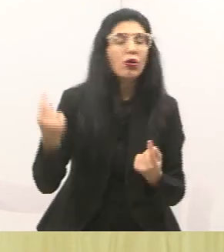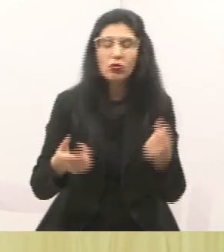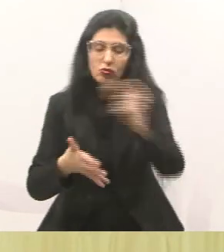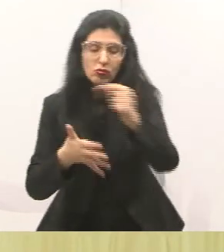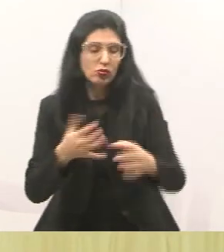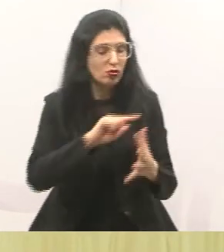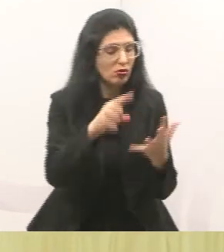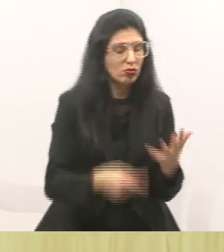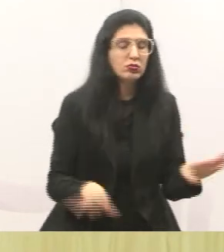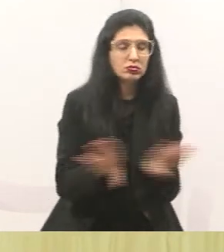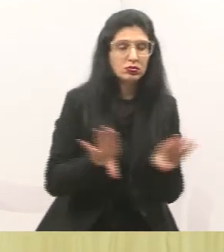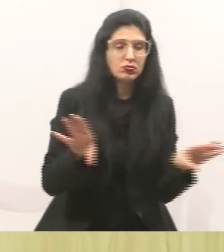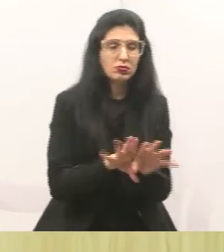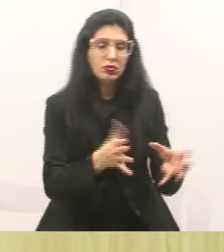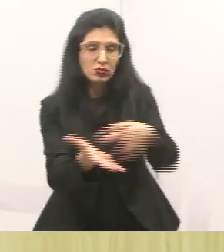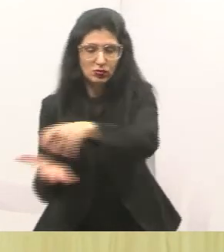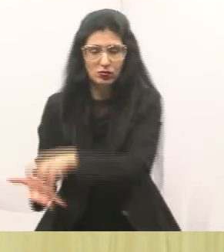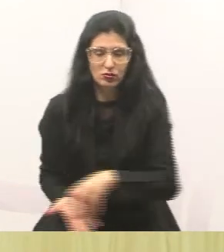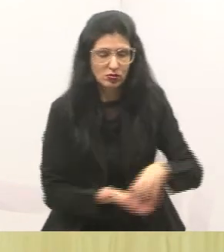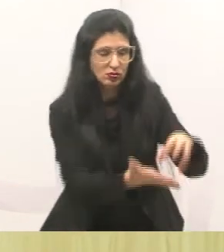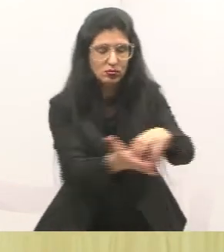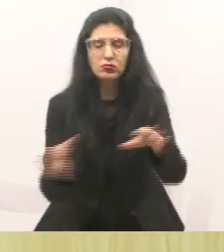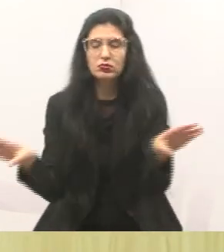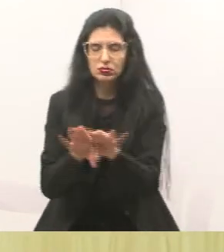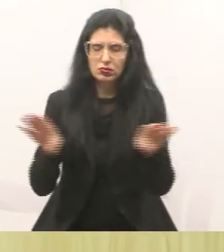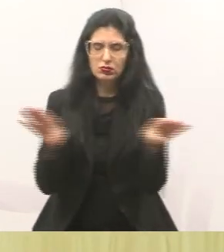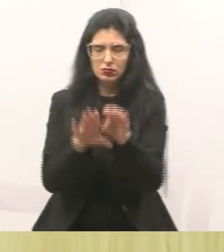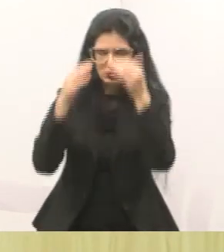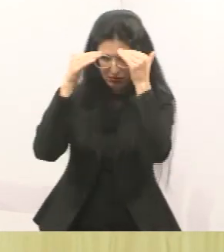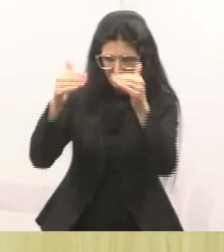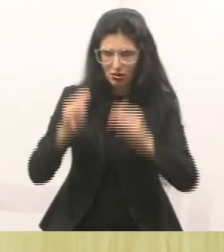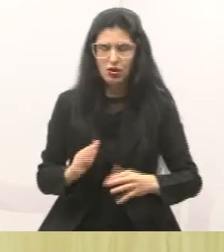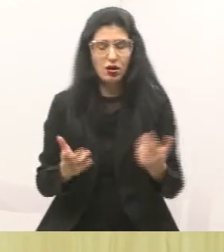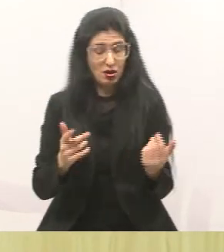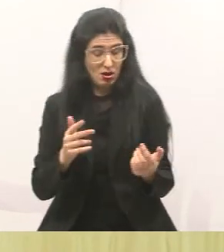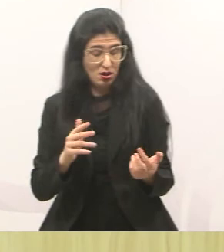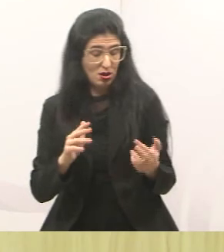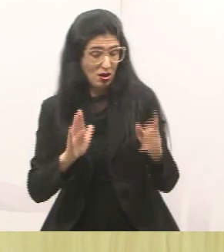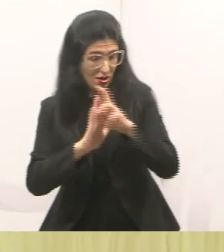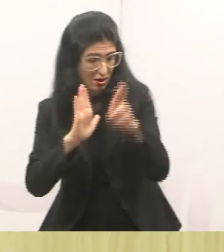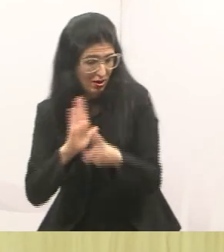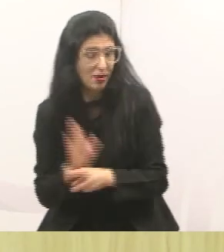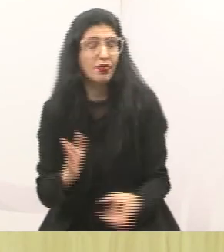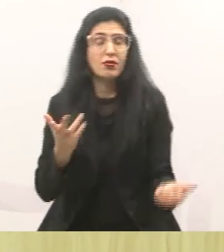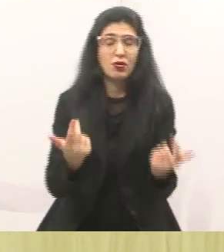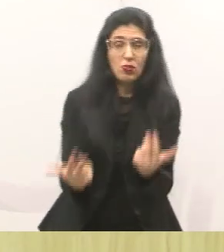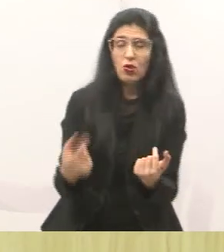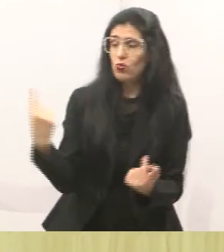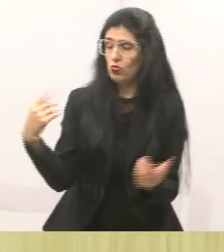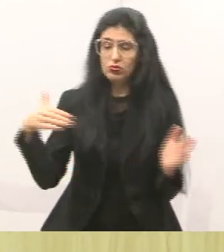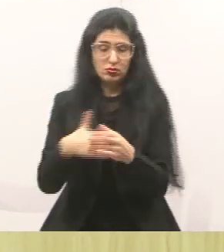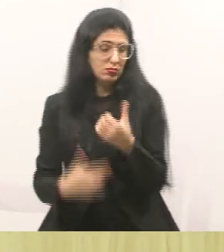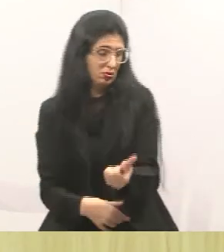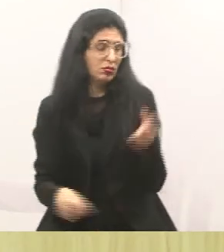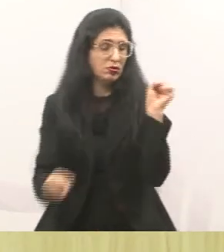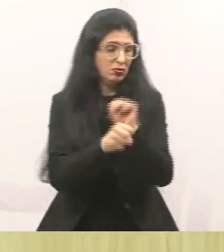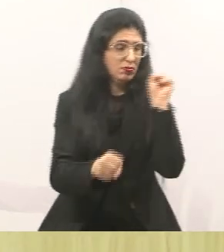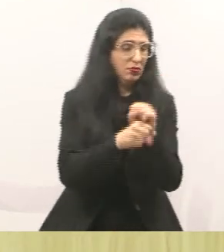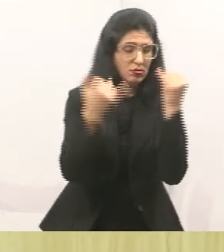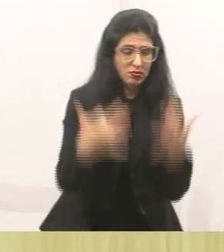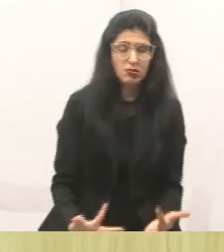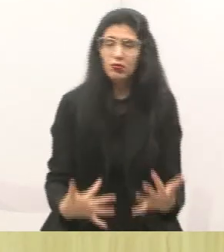autarquias e fundações municipais também estão adotando as mesmas regras mencionadas nas questões 1 a 6? Ao aguardo